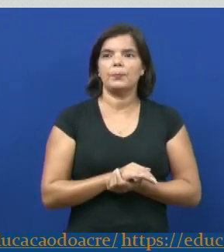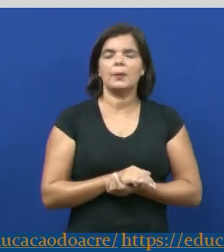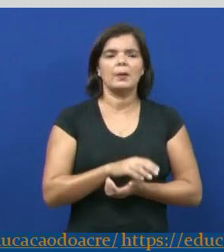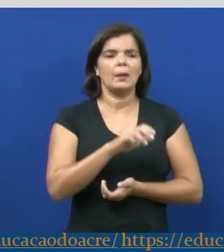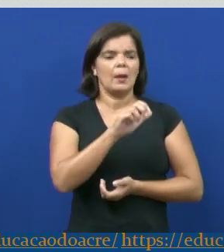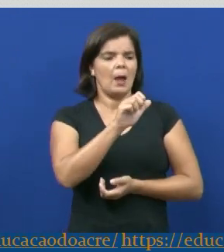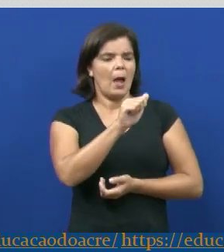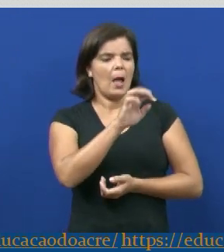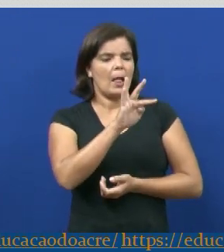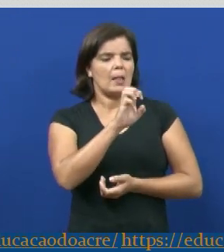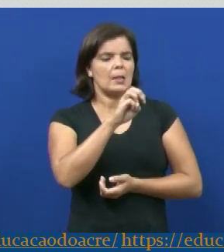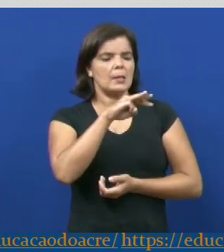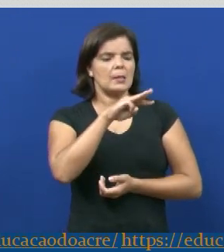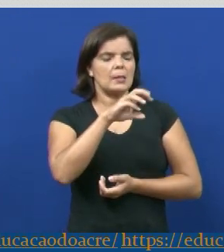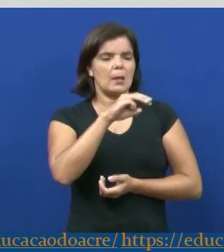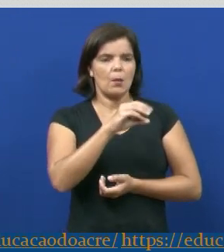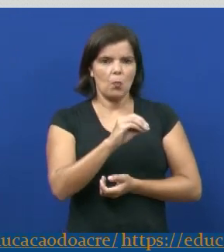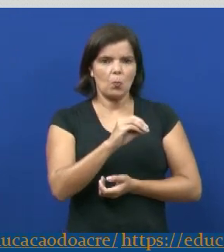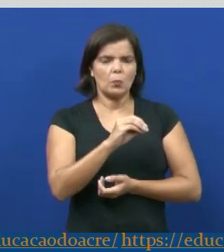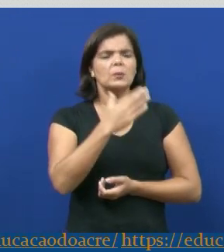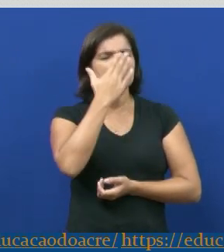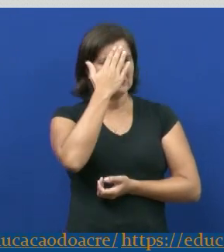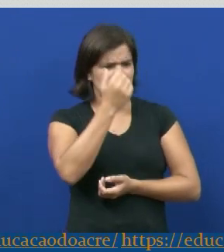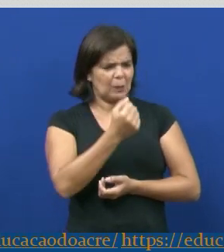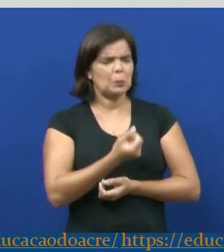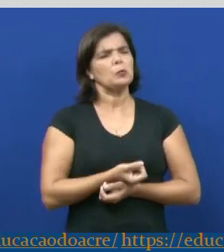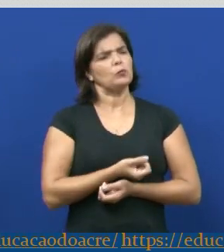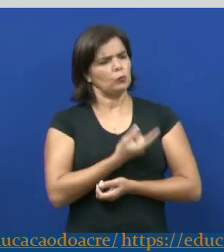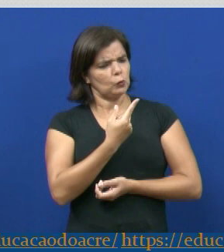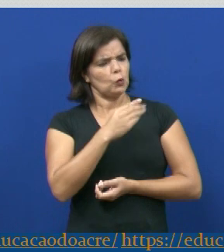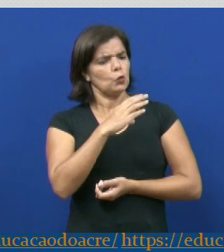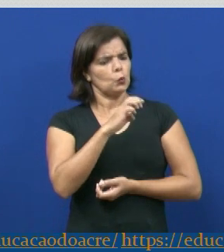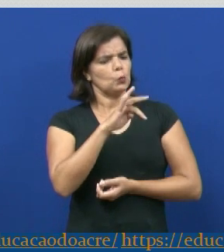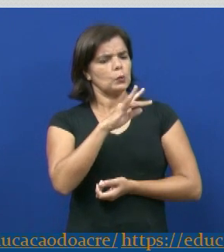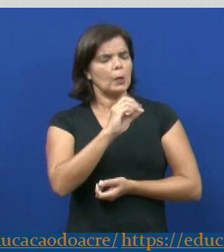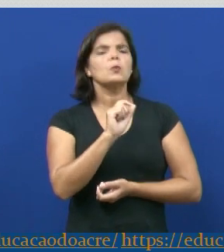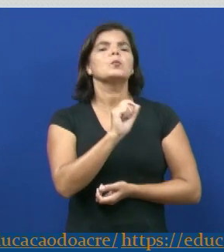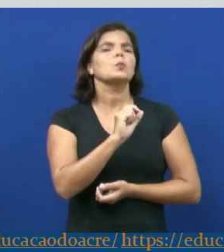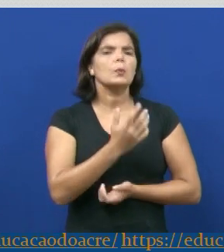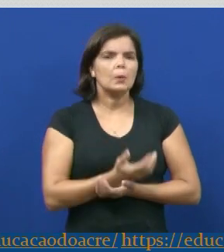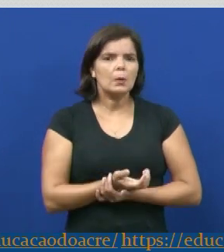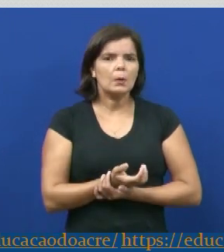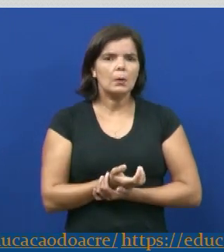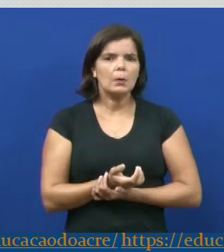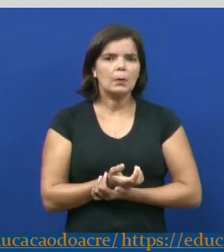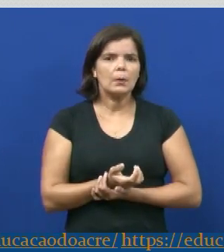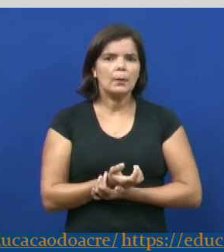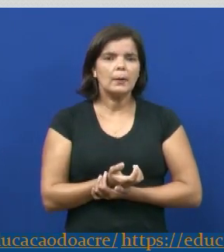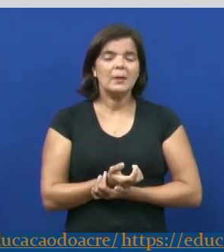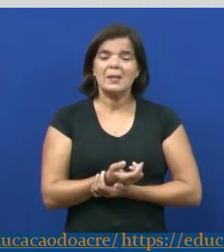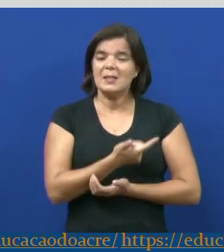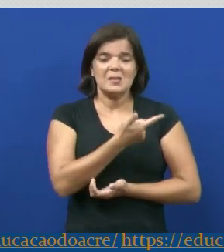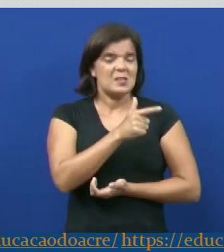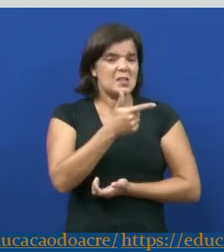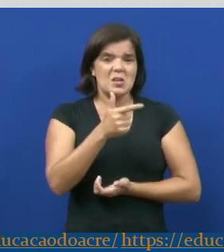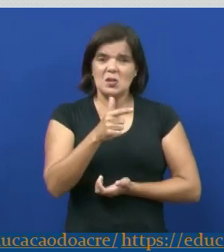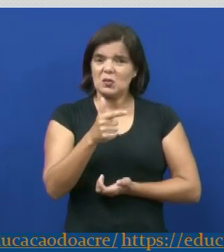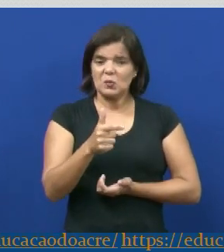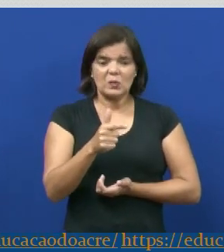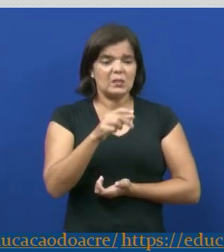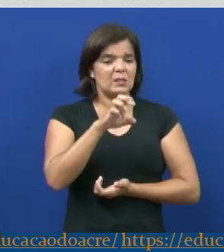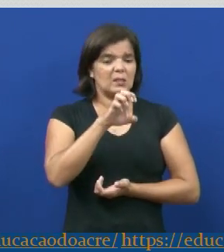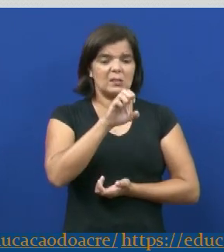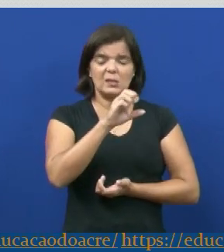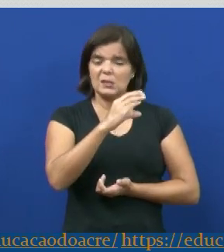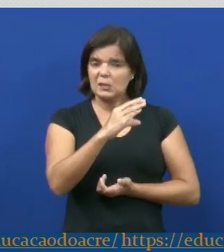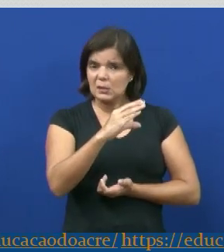Atelmo, sabe o que me intriga nos céticos? O quê? Eles não são céticos